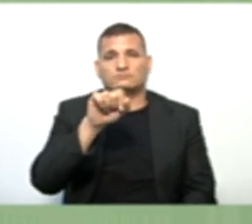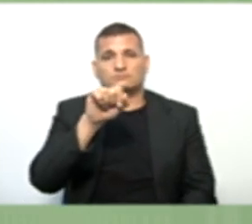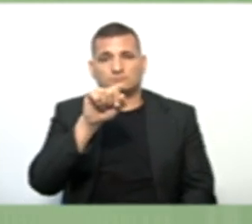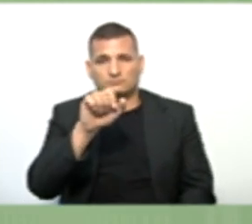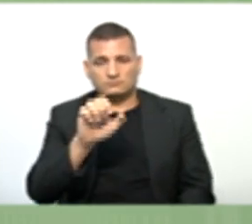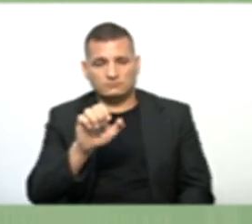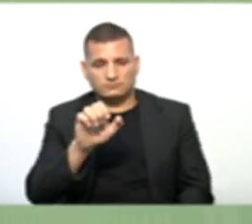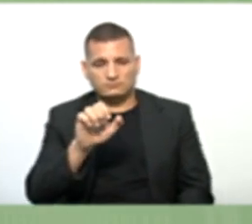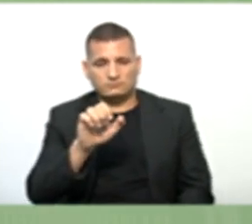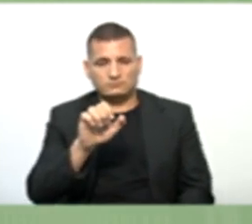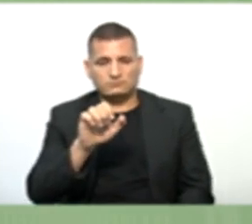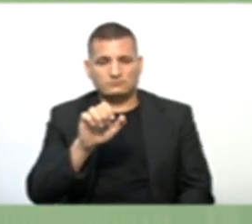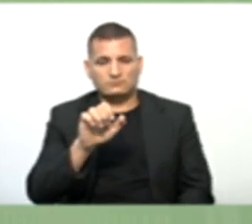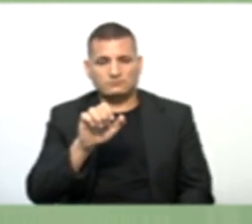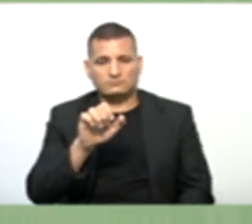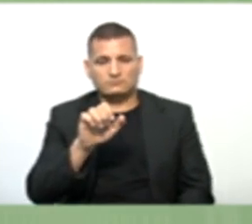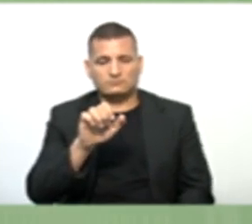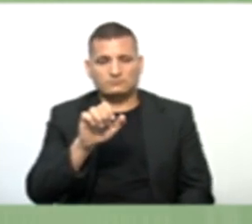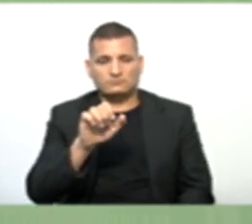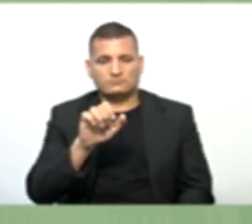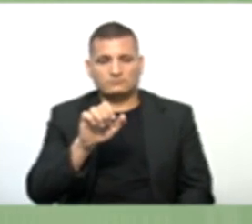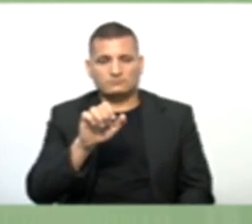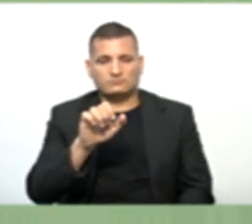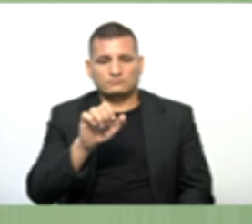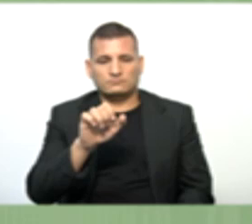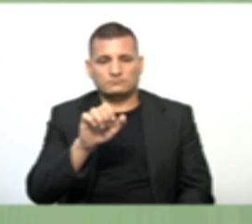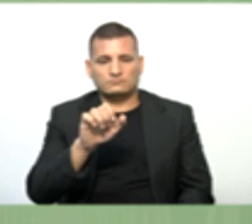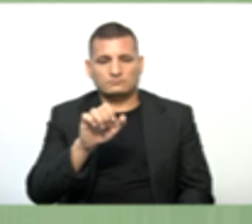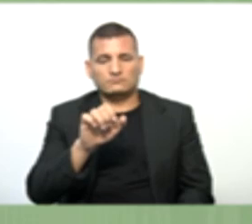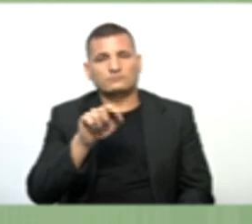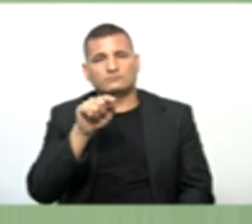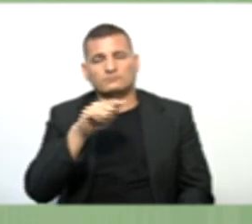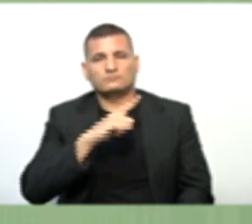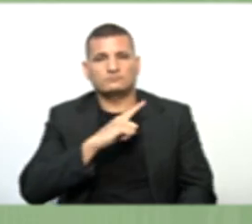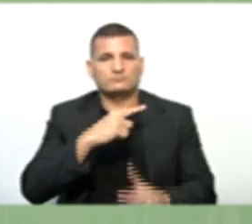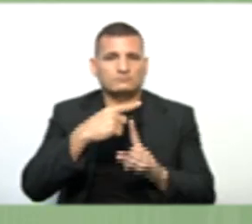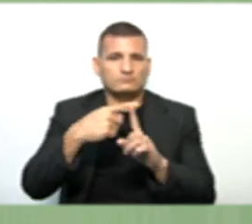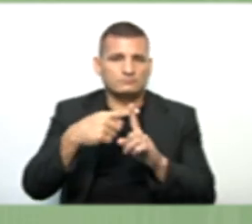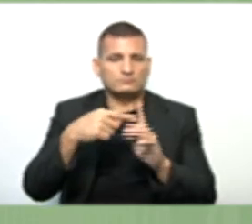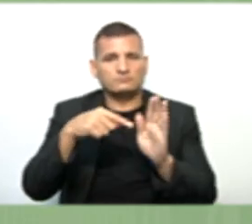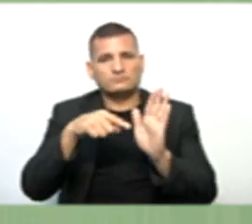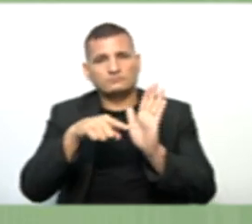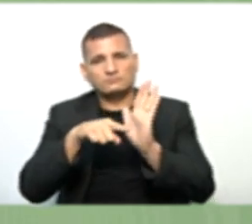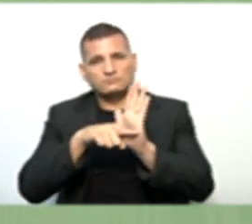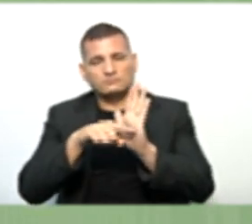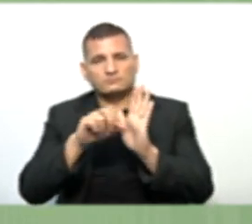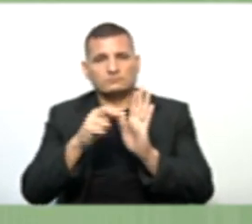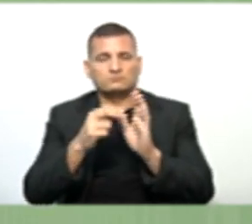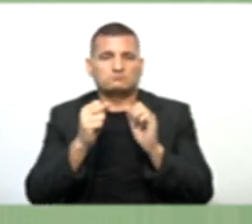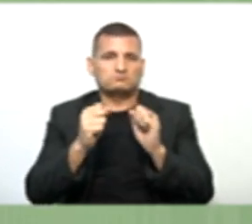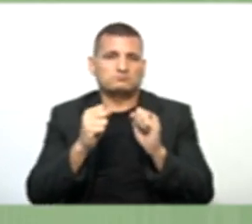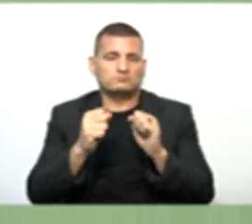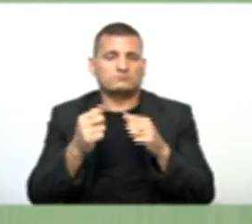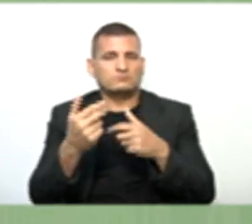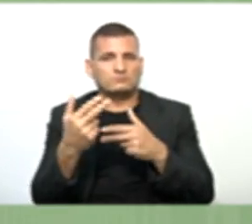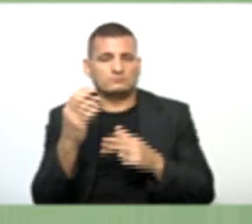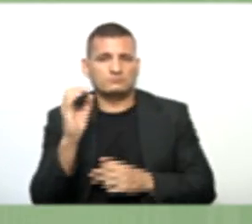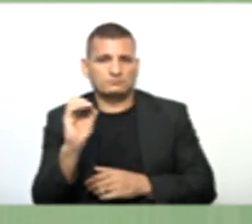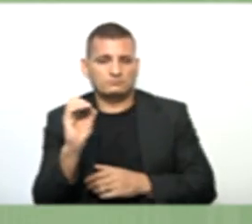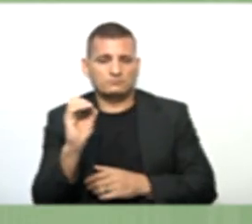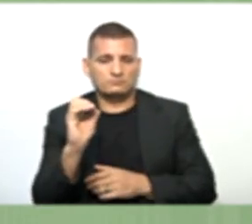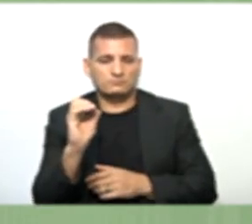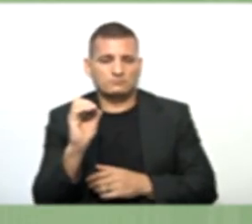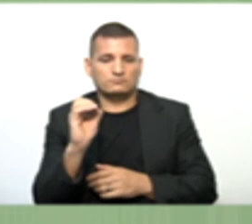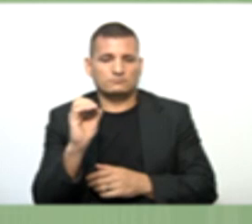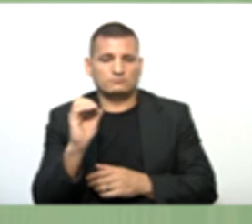else. Bom, aqui eu tenho aquele caso, né? Que ele é positivo, negativo, ele pode ser igual a zero. Eu posso incluir